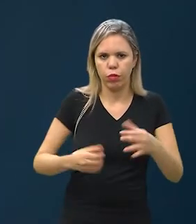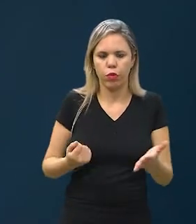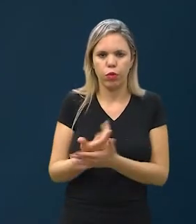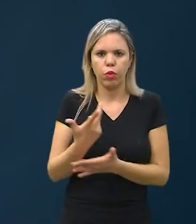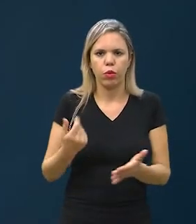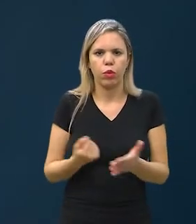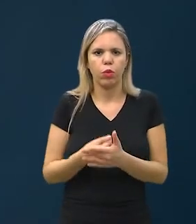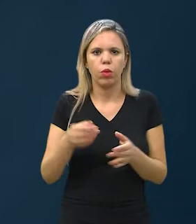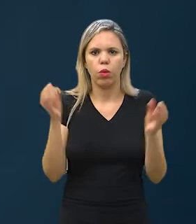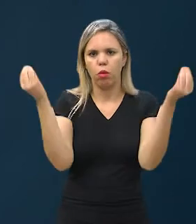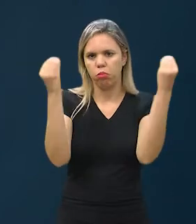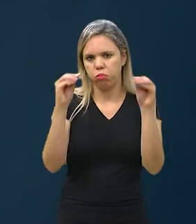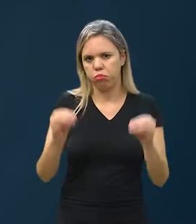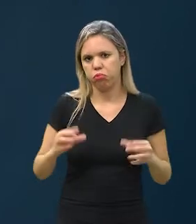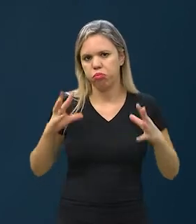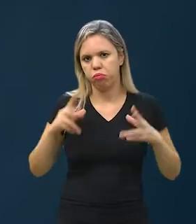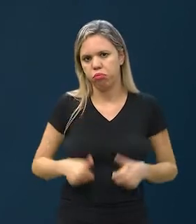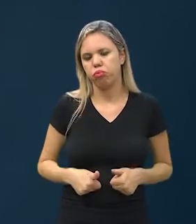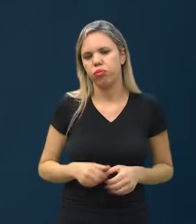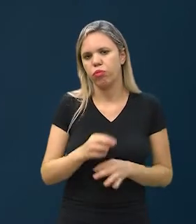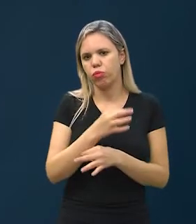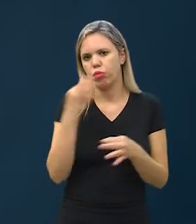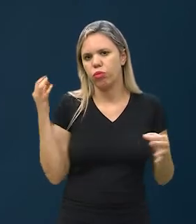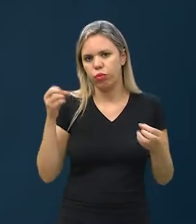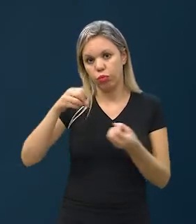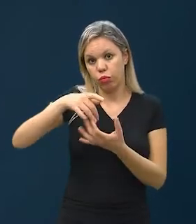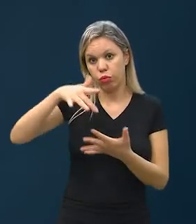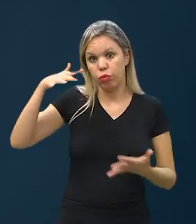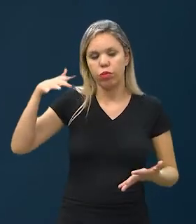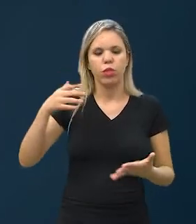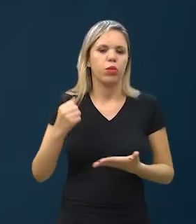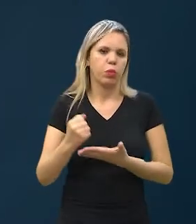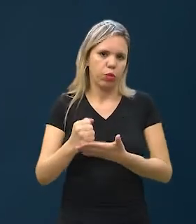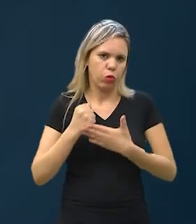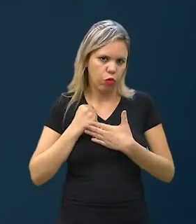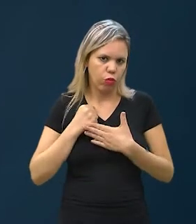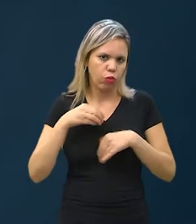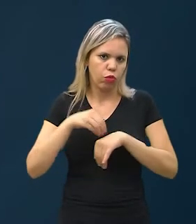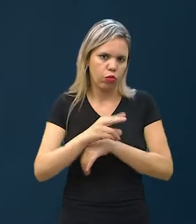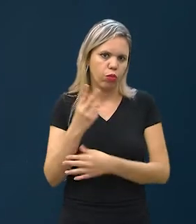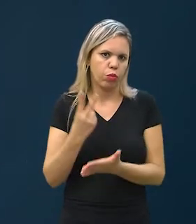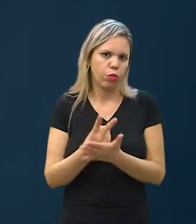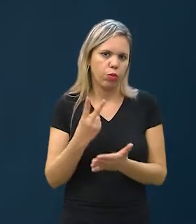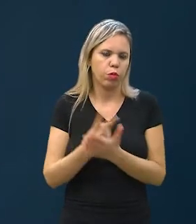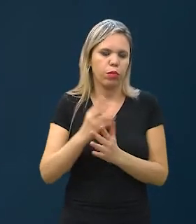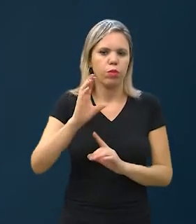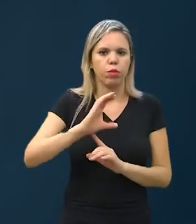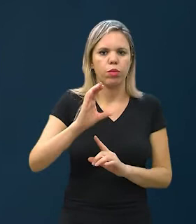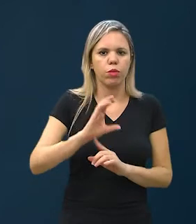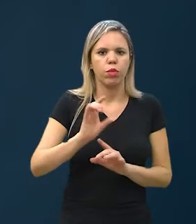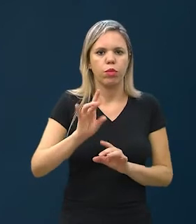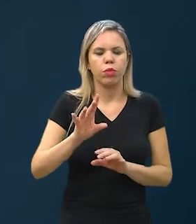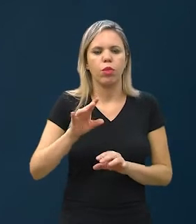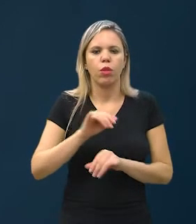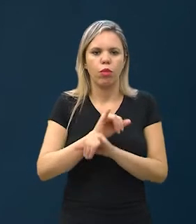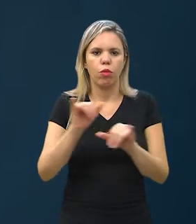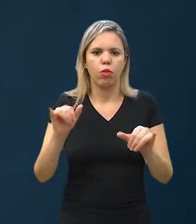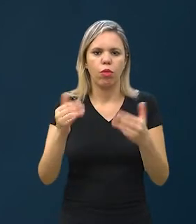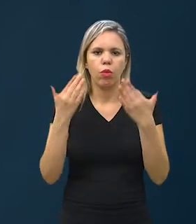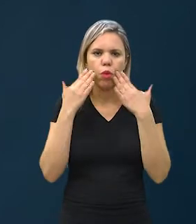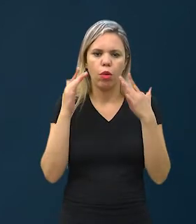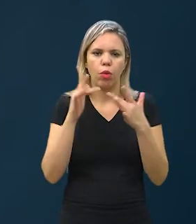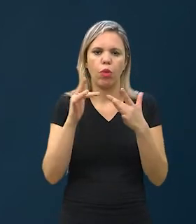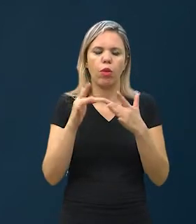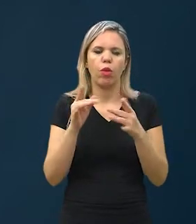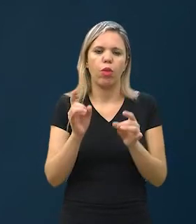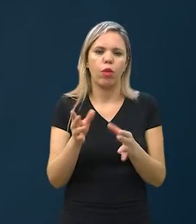oficina acabam comprando estética. Então, foi uma coisa que também me ajudou, né? Eu trouxe o mesmo cliente. Eu só fiz